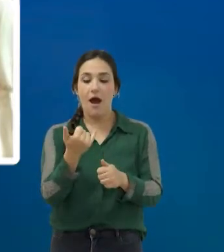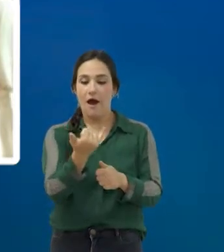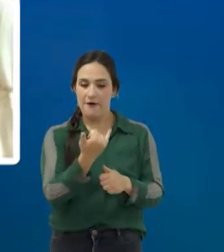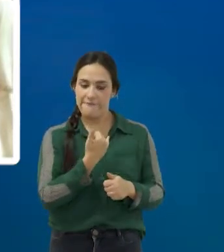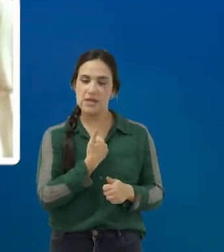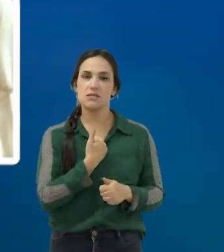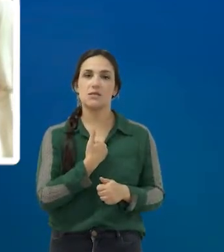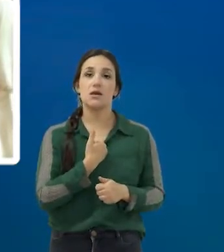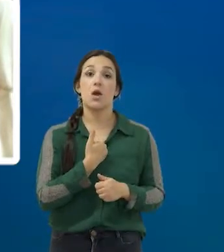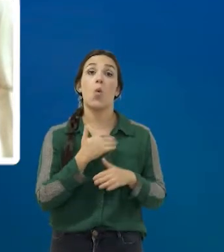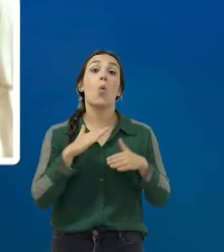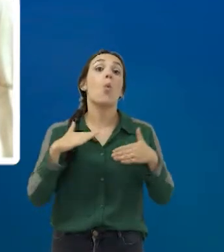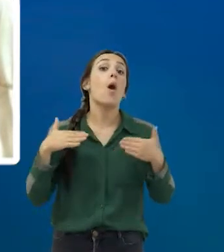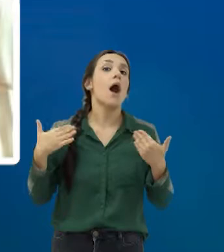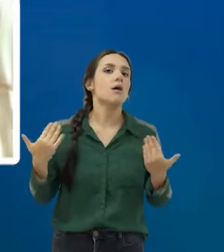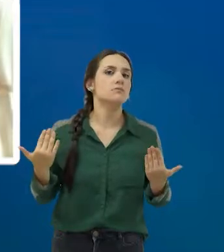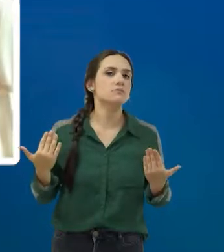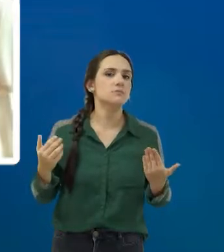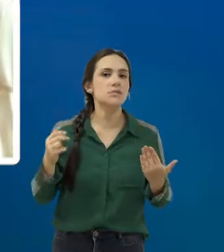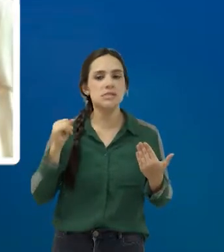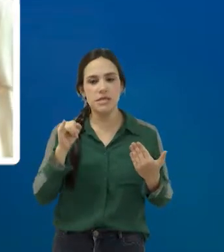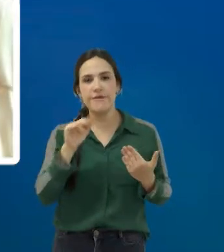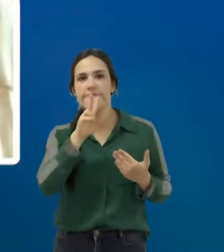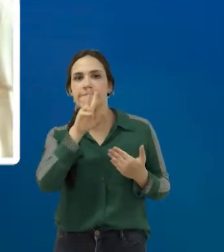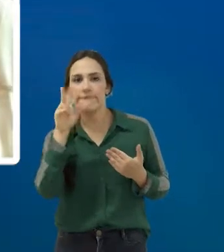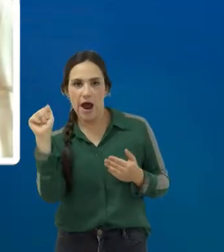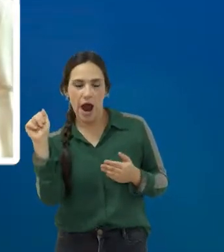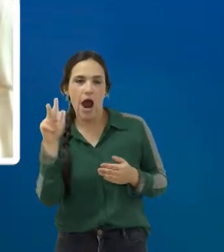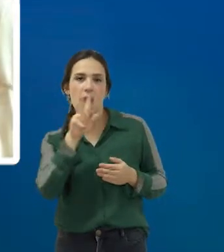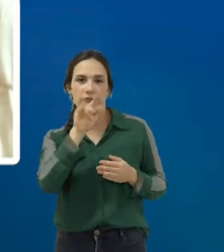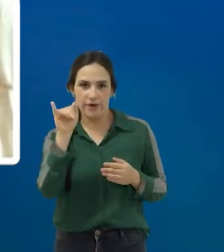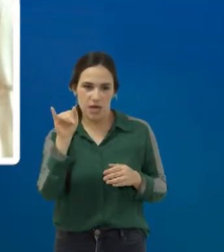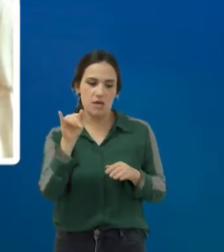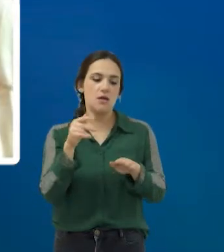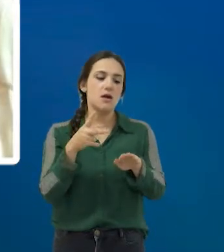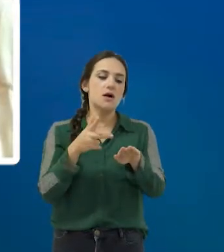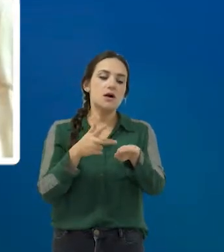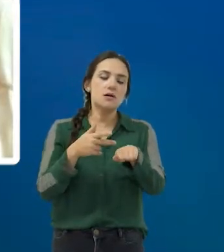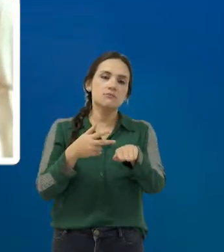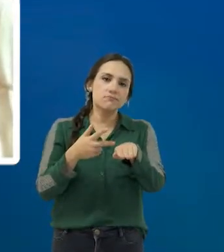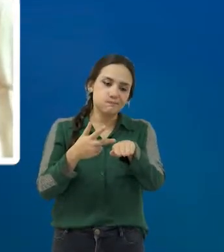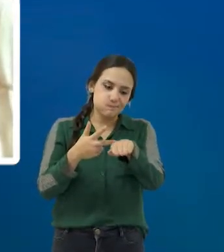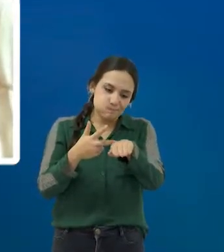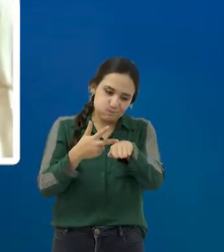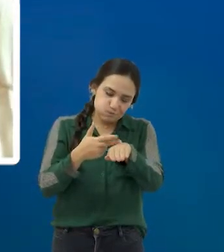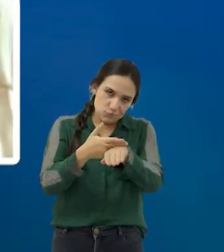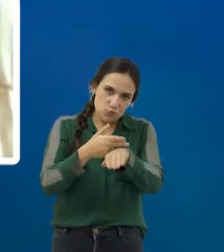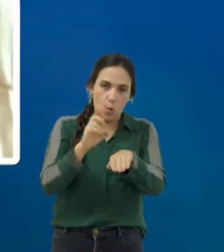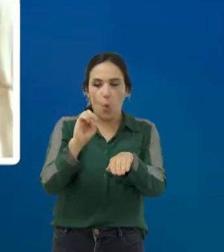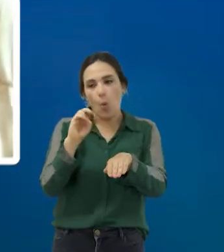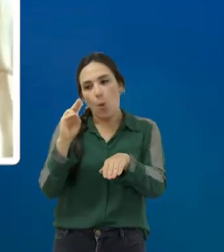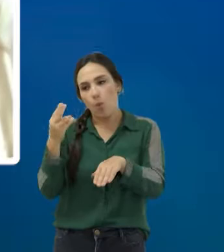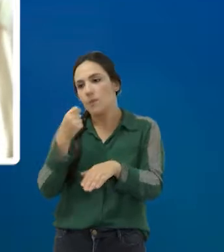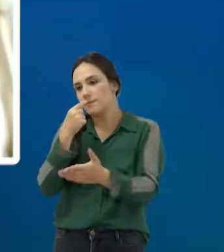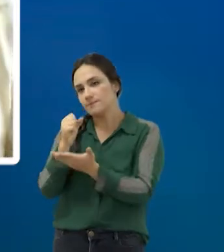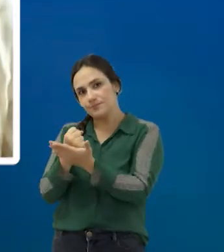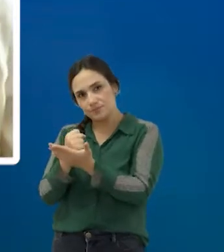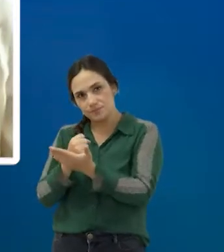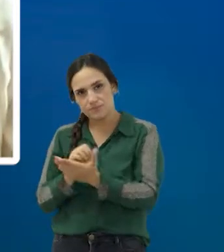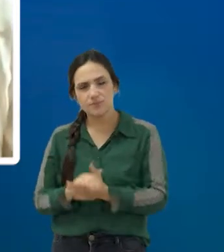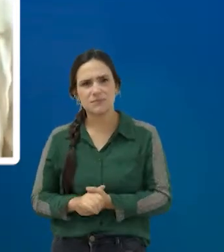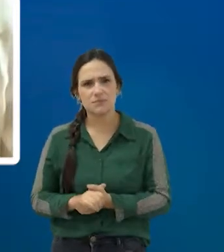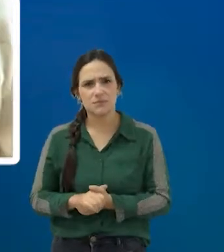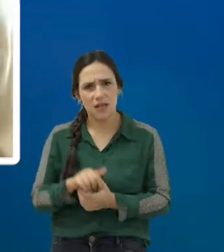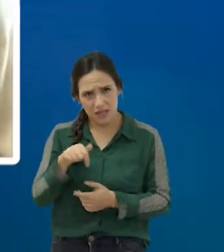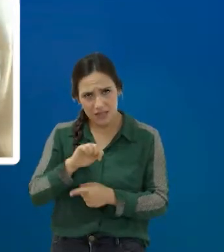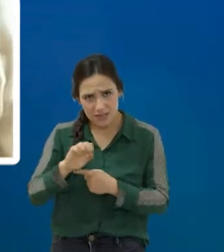médico vai determinar qual tipo de coleta que será feito para esse doador de medula. E aqui no estado